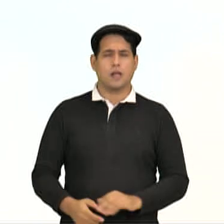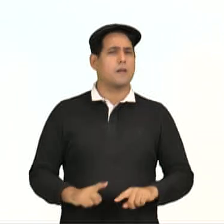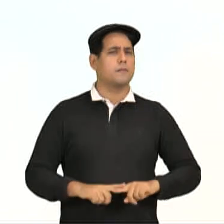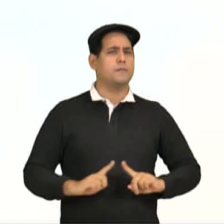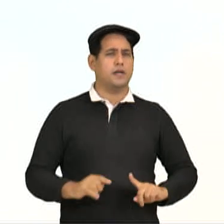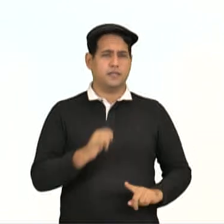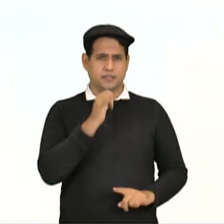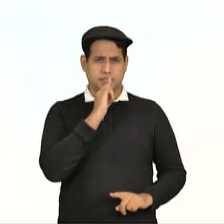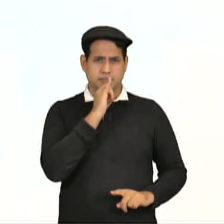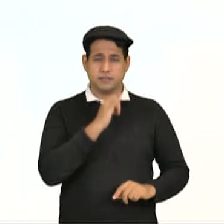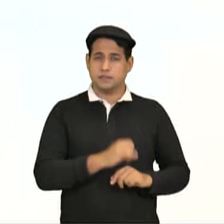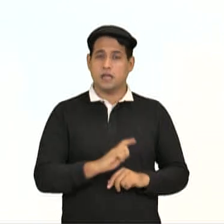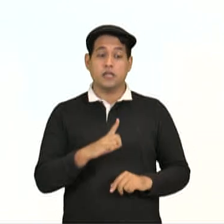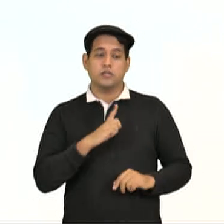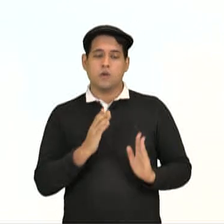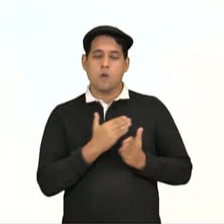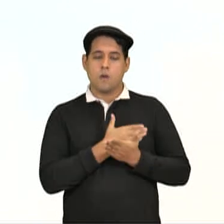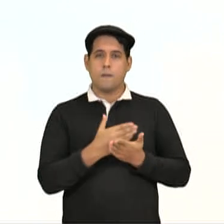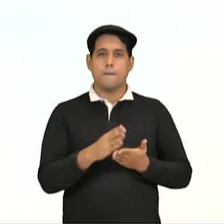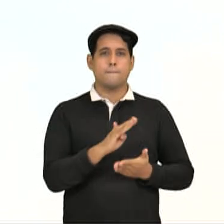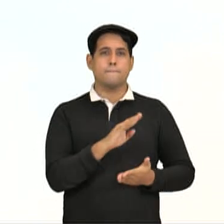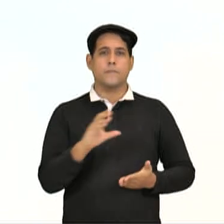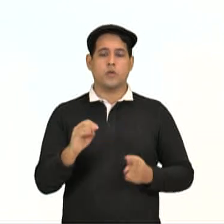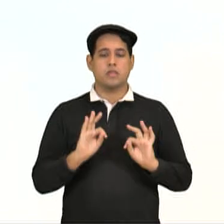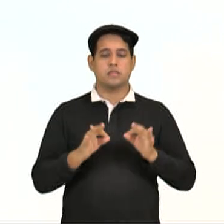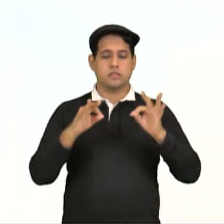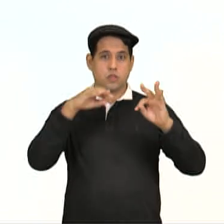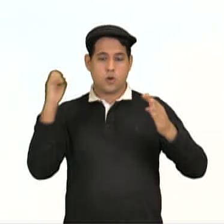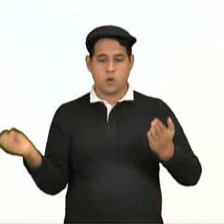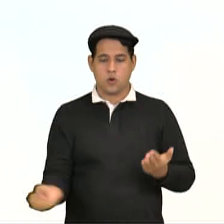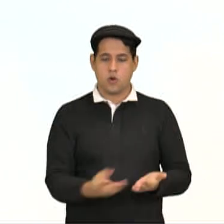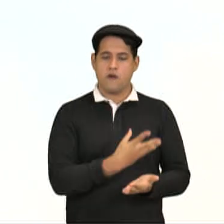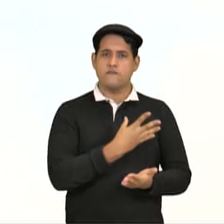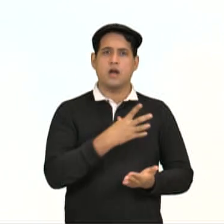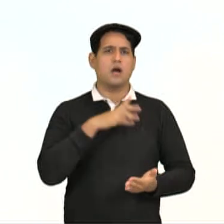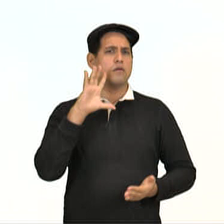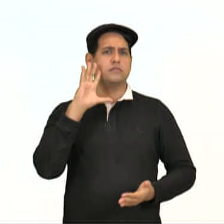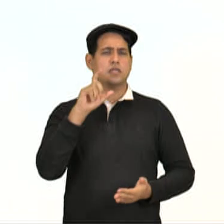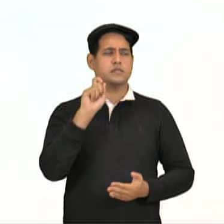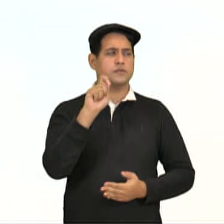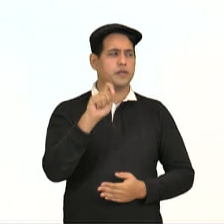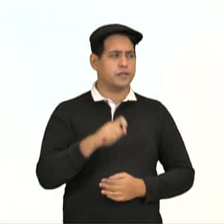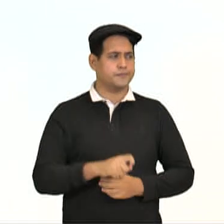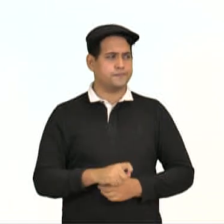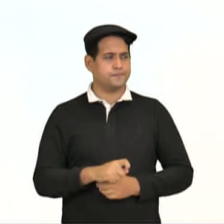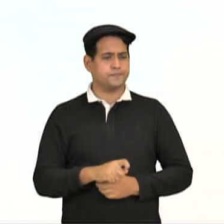quando a gente entra na biotecnologia moderna, ela vai ocorrer